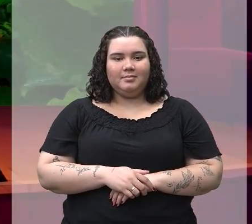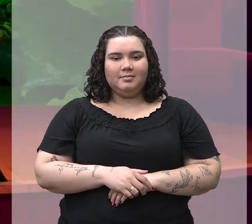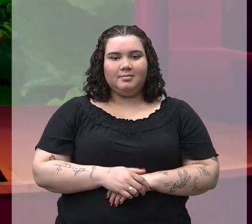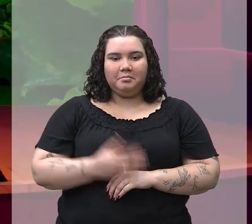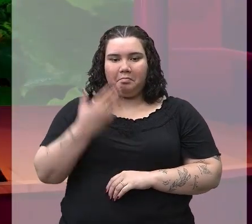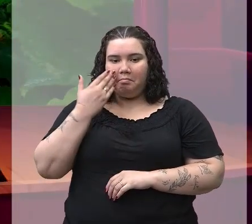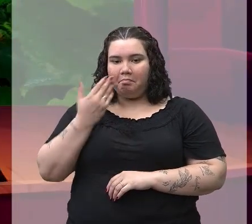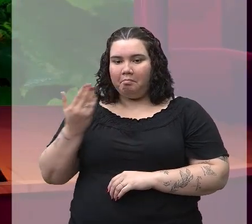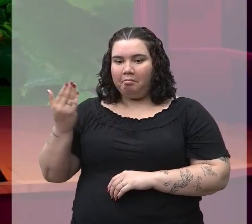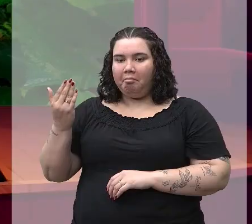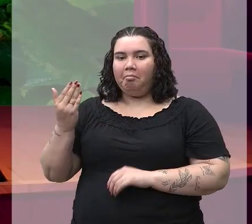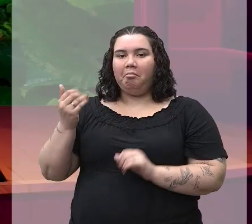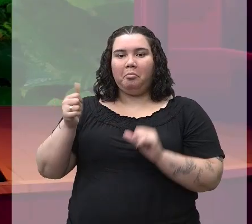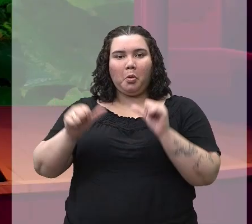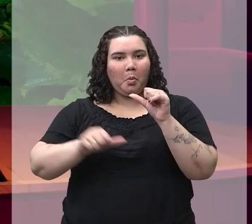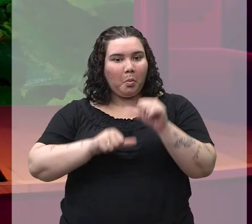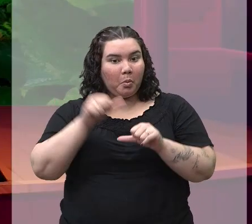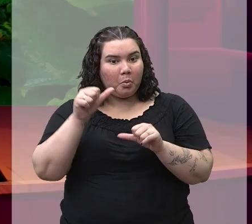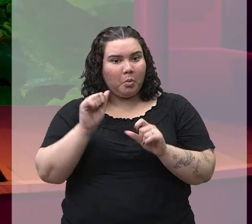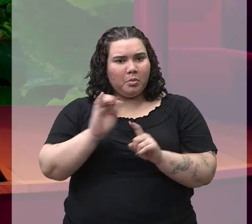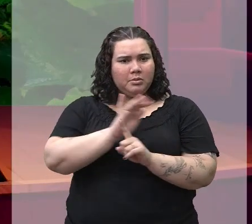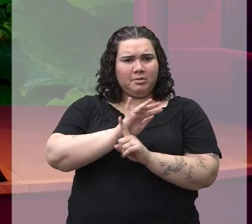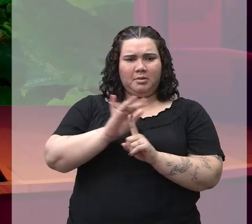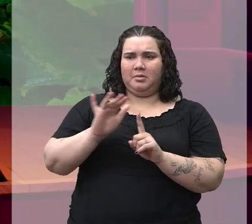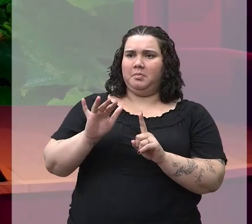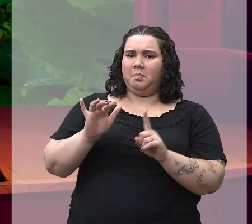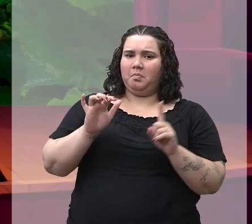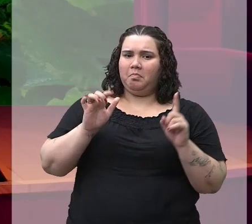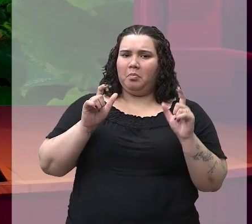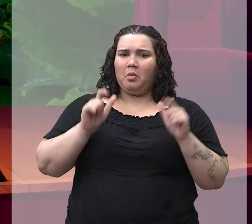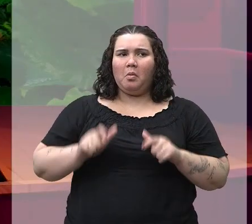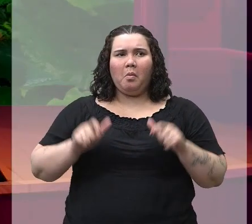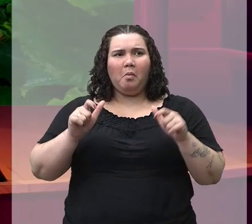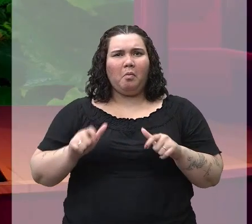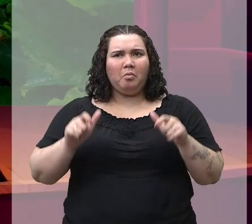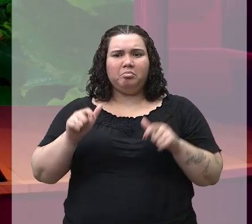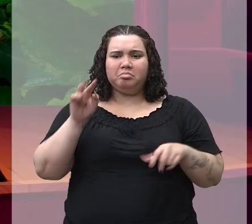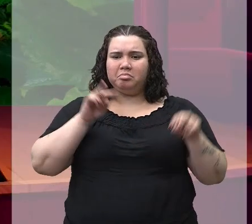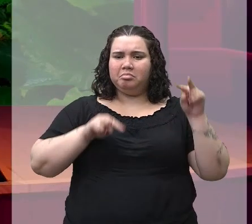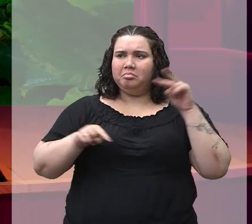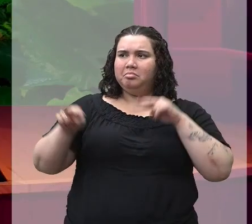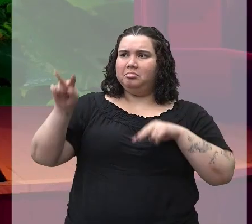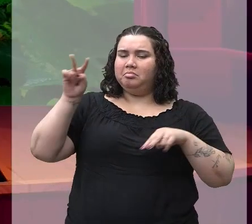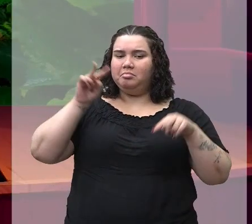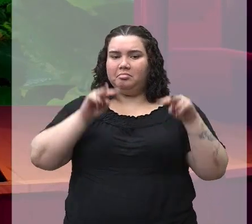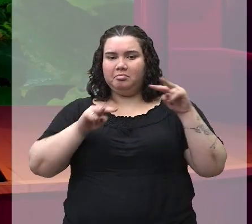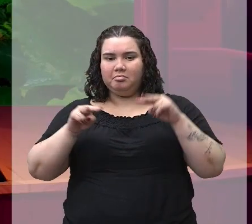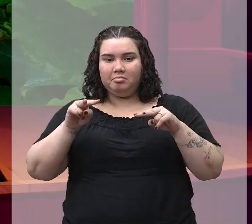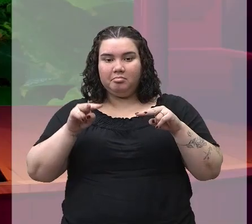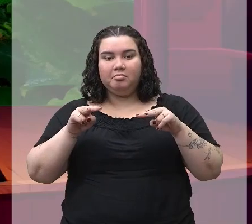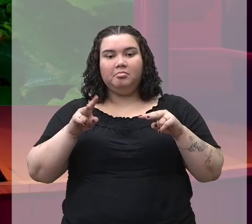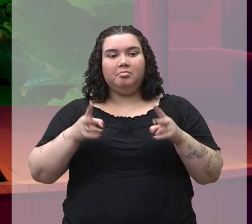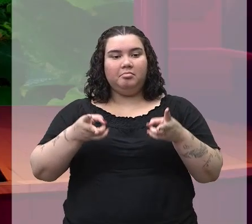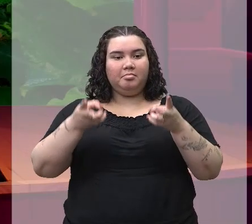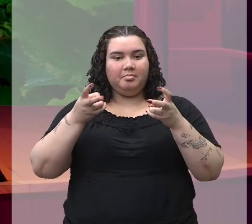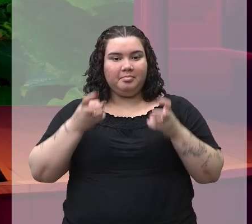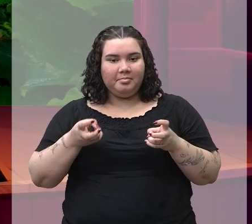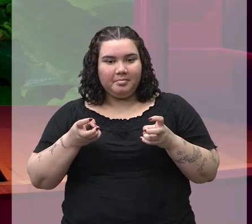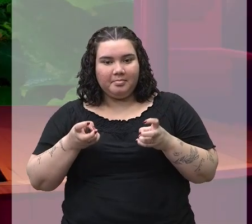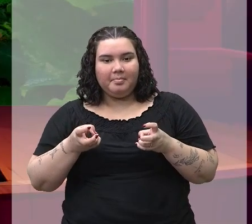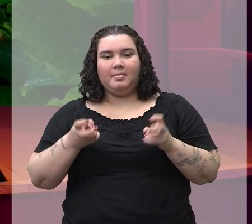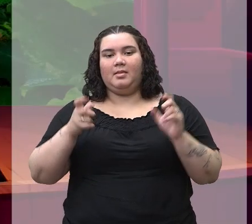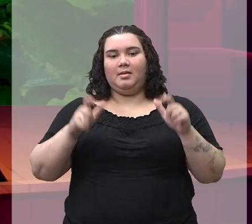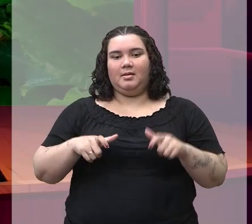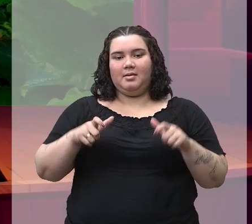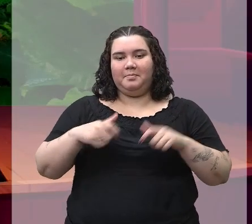Meu Deus, mudamos o nosso cenário. E agora? Onde que vocês acham que nós estamos? Olha o cenário, viemos